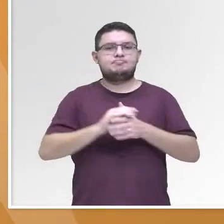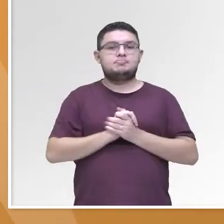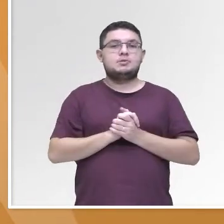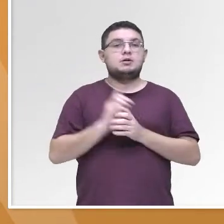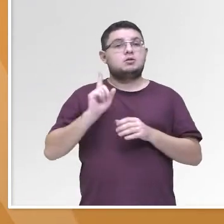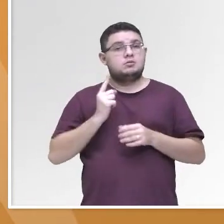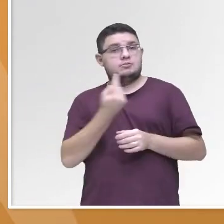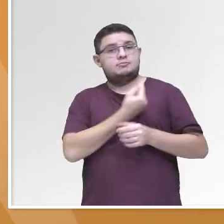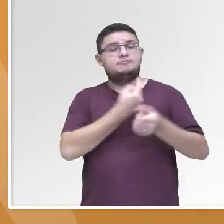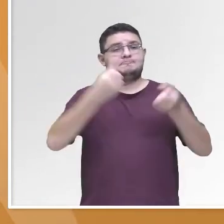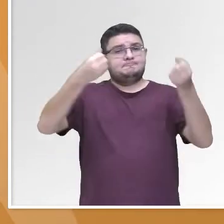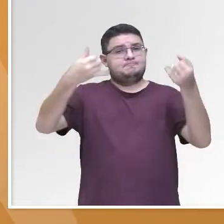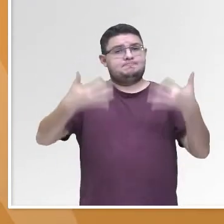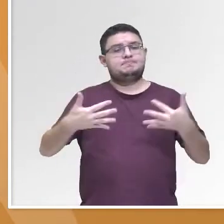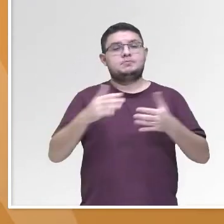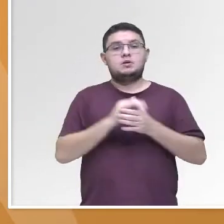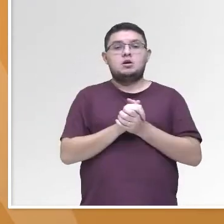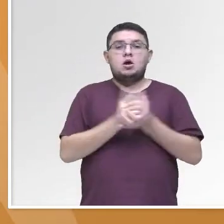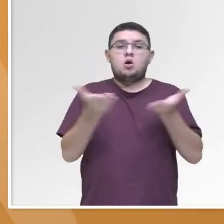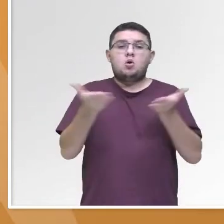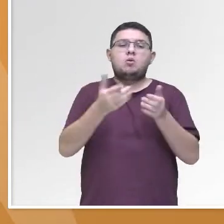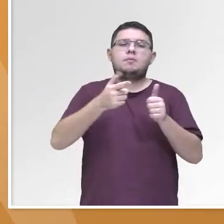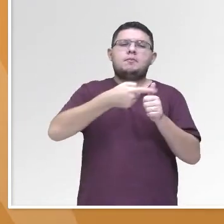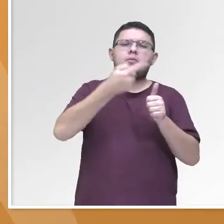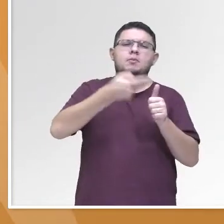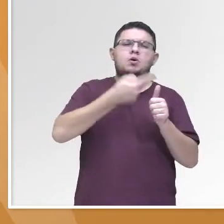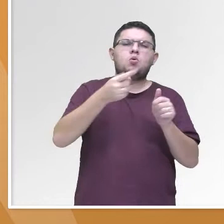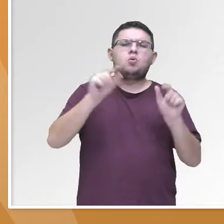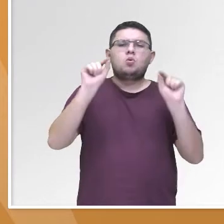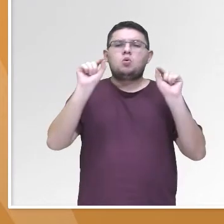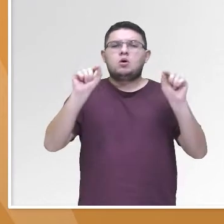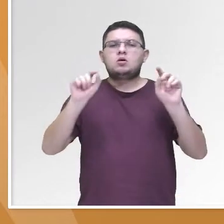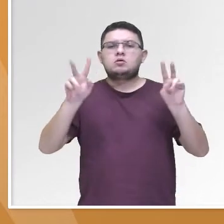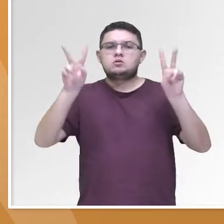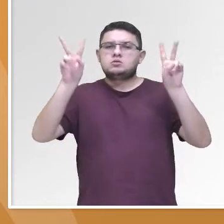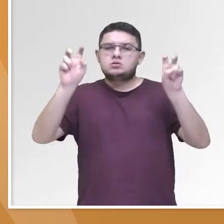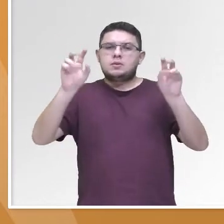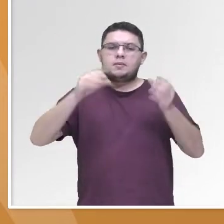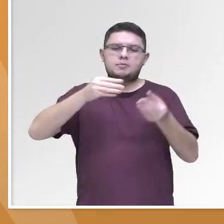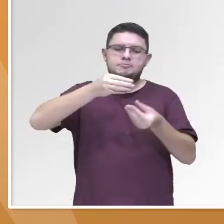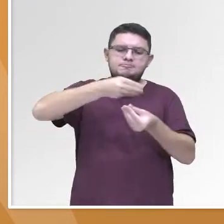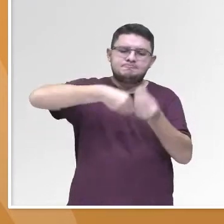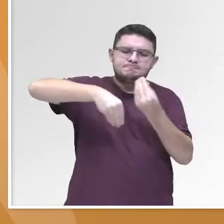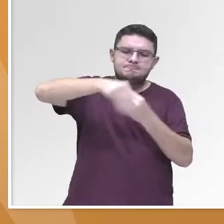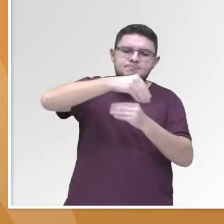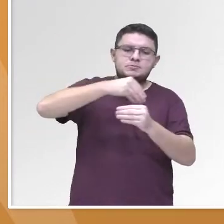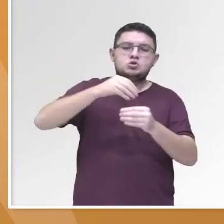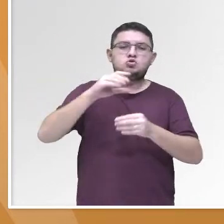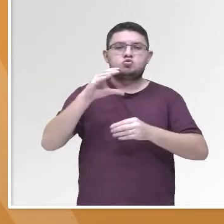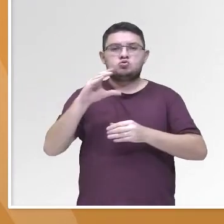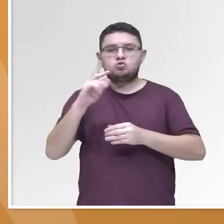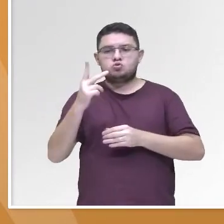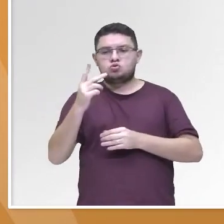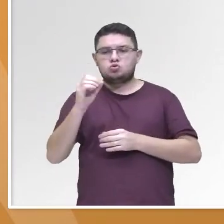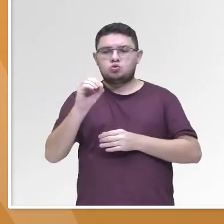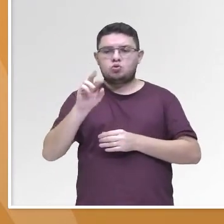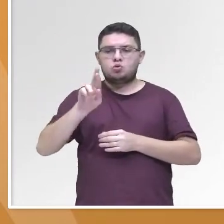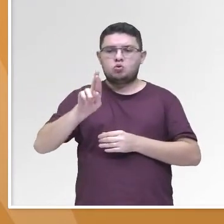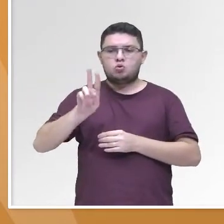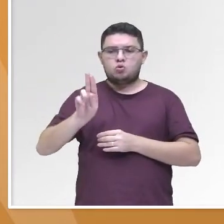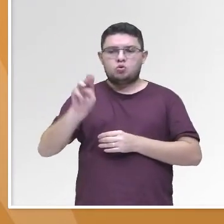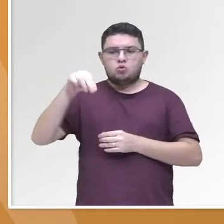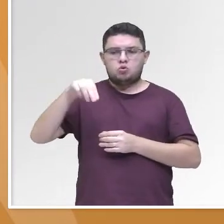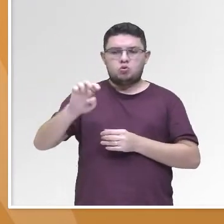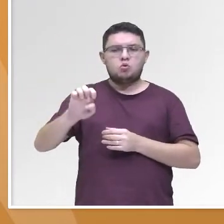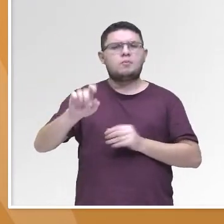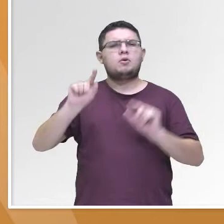longo da aula. A gente vai iniciar falando sobre esse chorume, né, que eu falei para vocês. Nessa primeira imagem, a gente observou todo aquele lixo